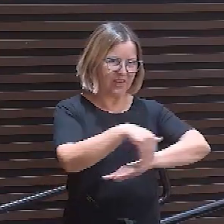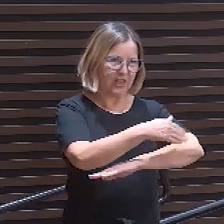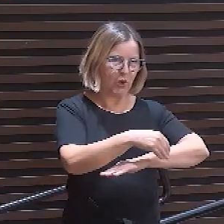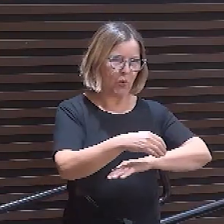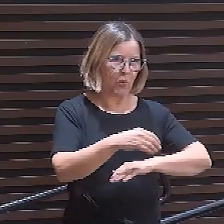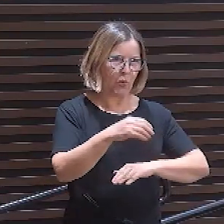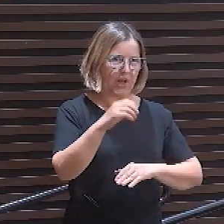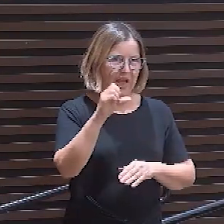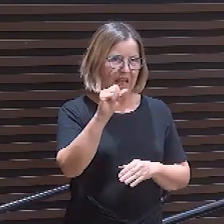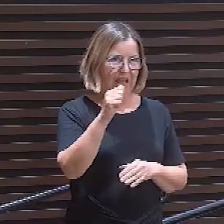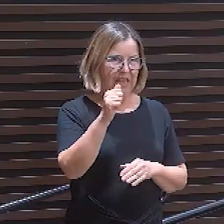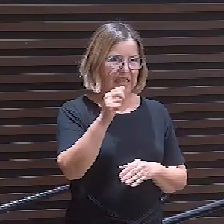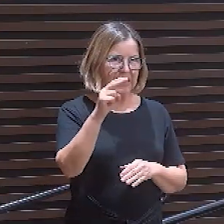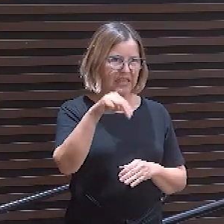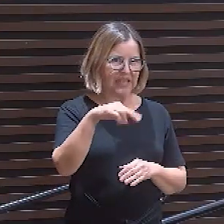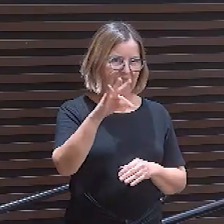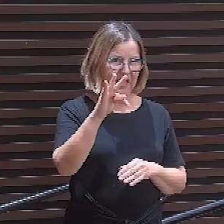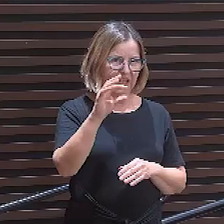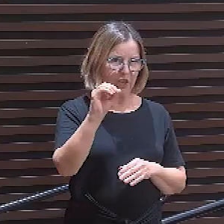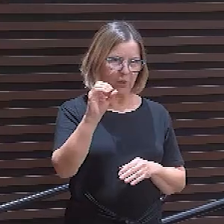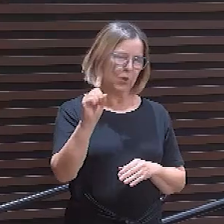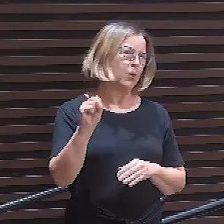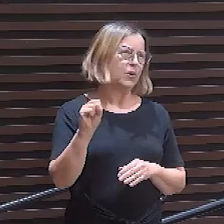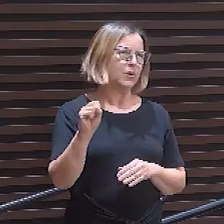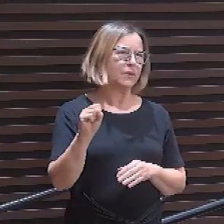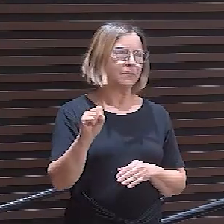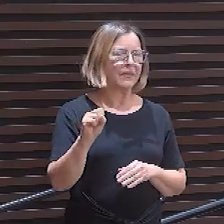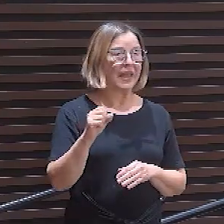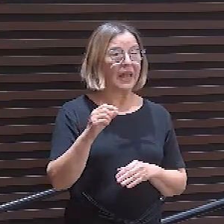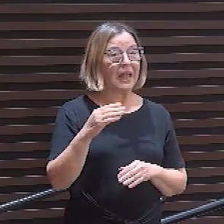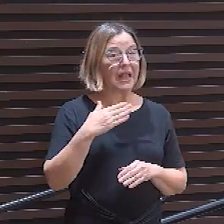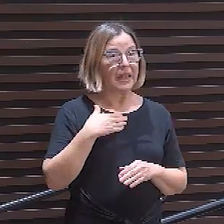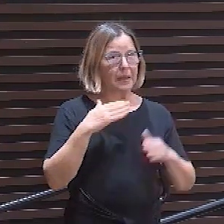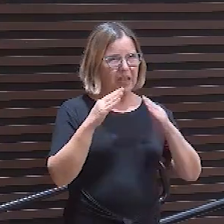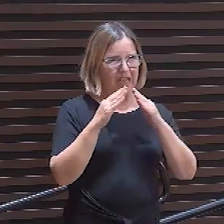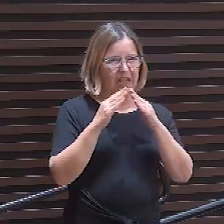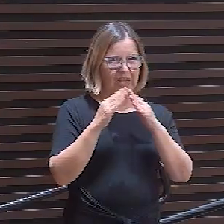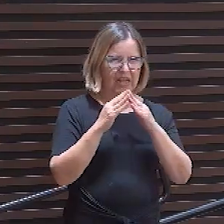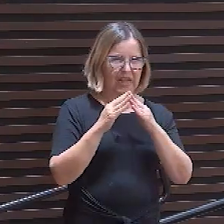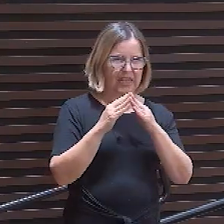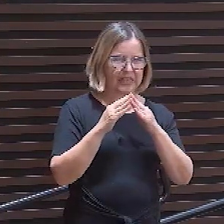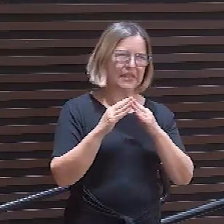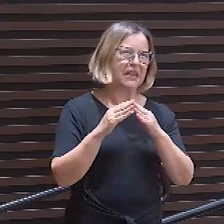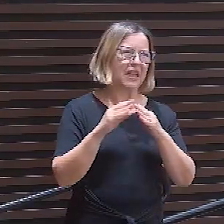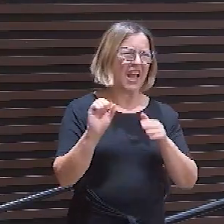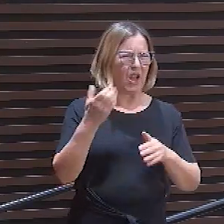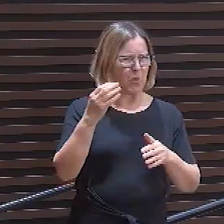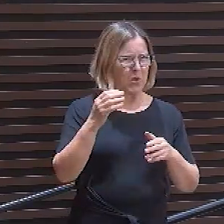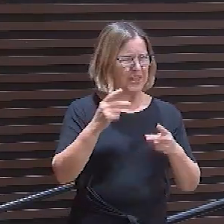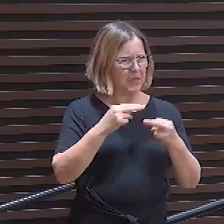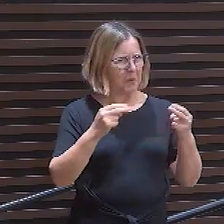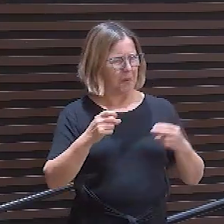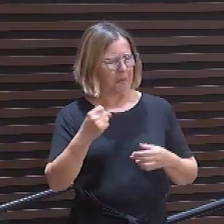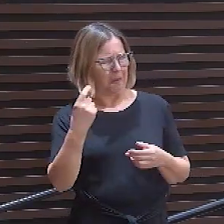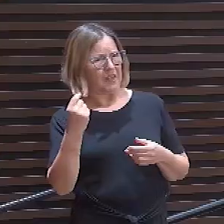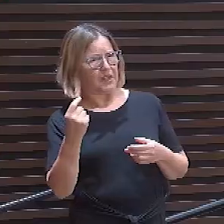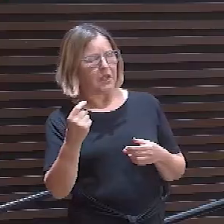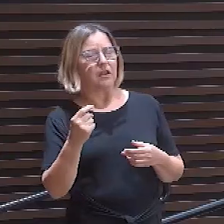terreiro. Vai para os seus. Nesta casa, quem reina é Jesus Cristo.